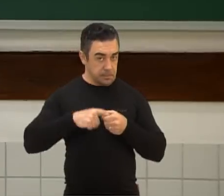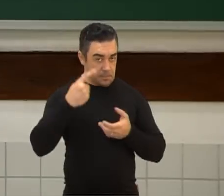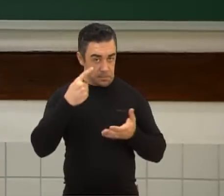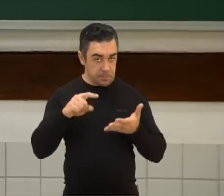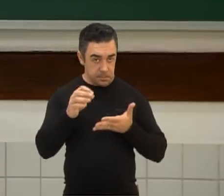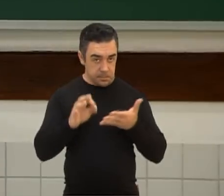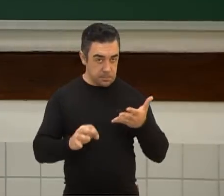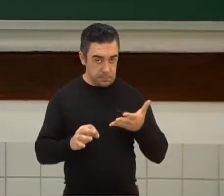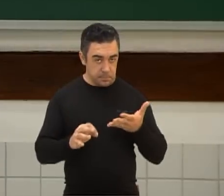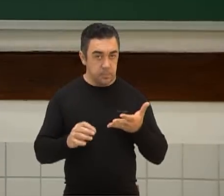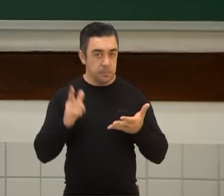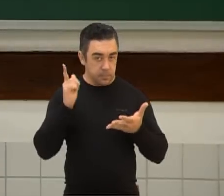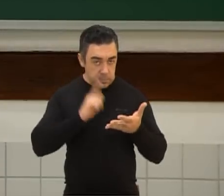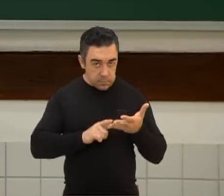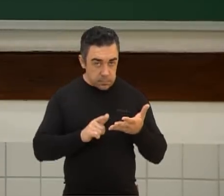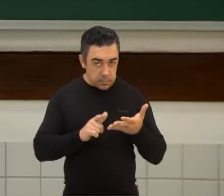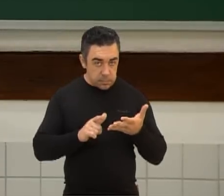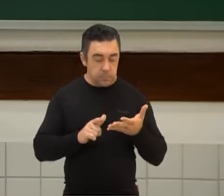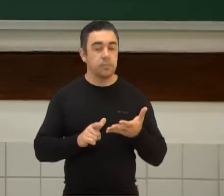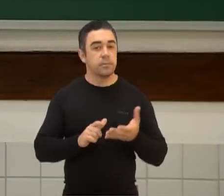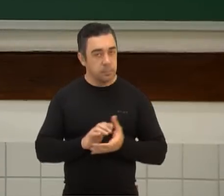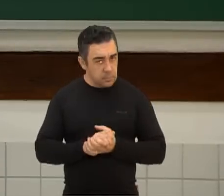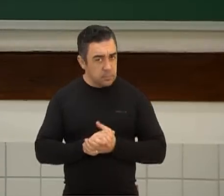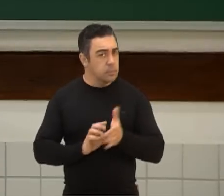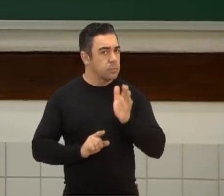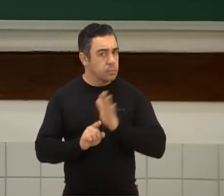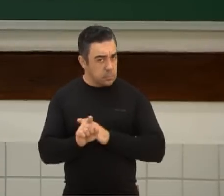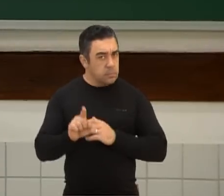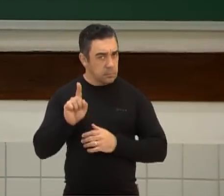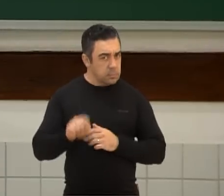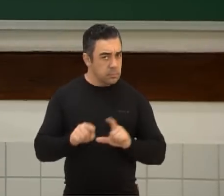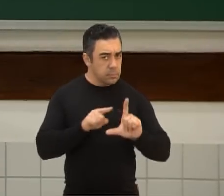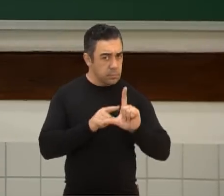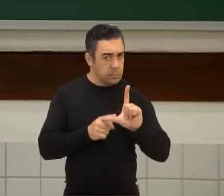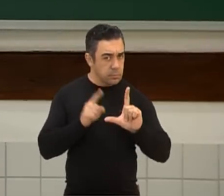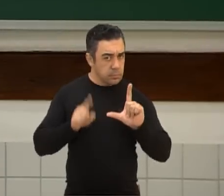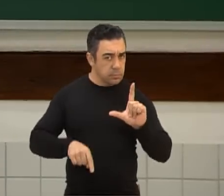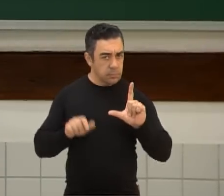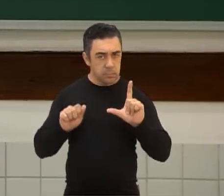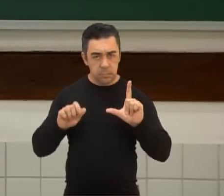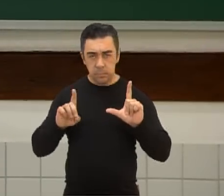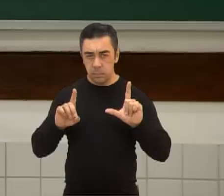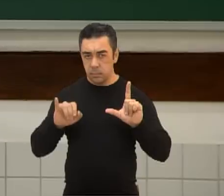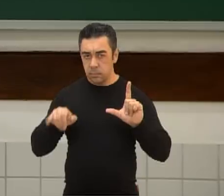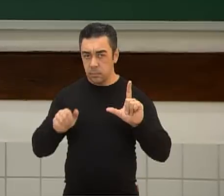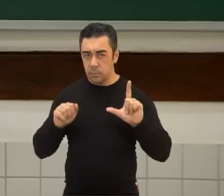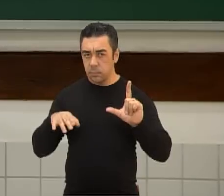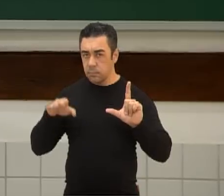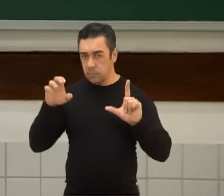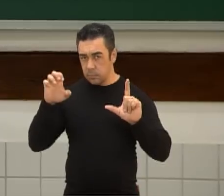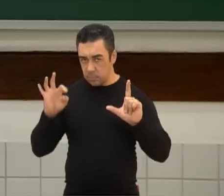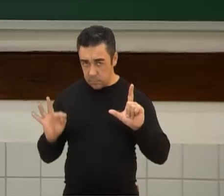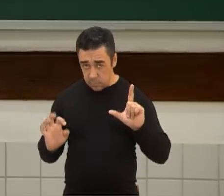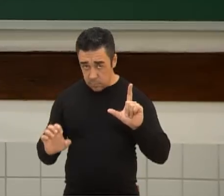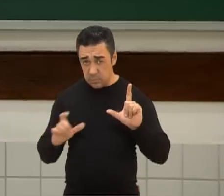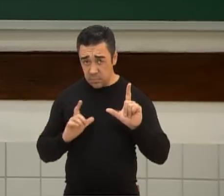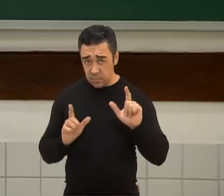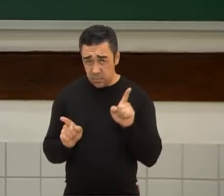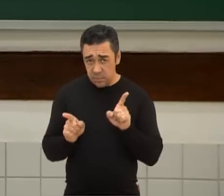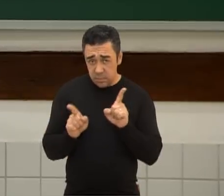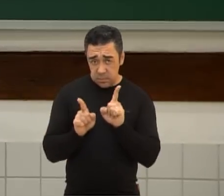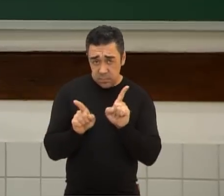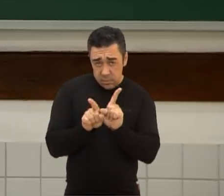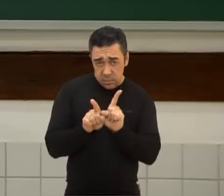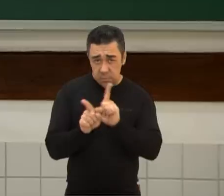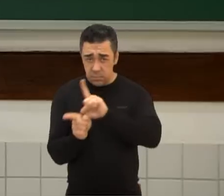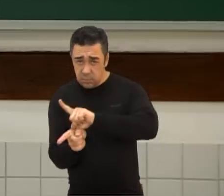Voltamos. E aí, resolveram? Será que esses ângulos são adjacentes? Será que eles estão lado a lado?